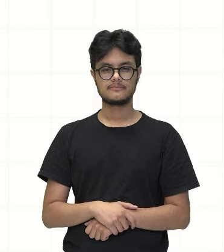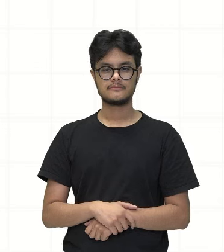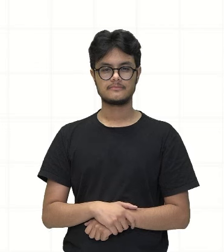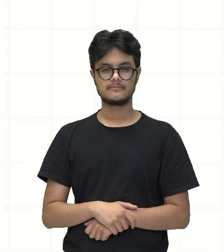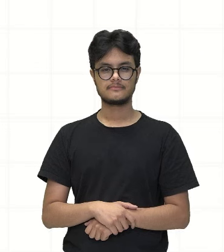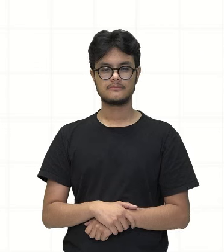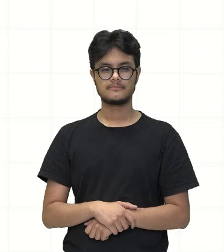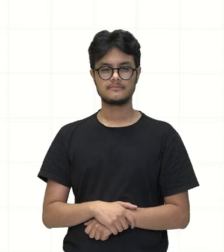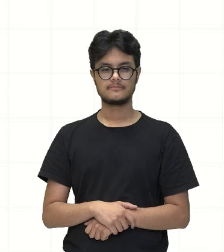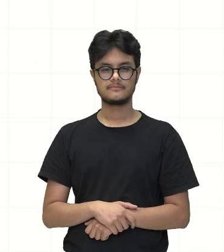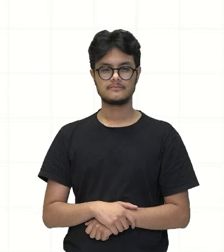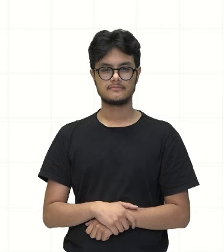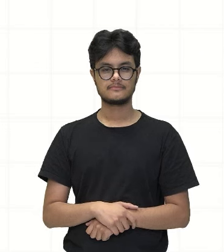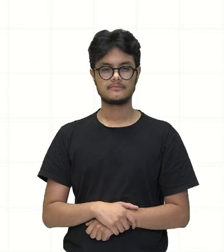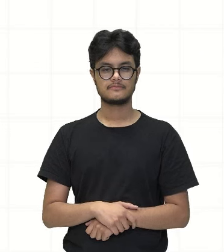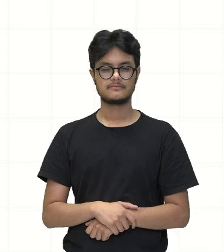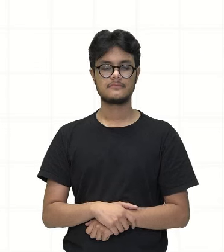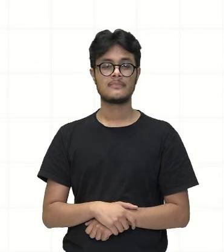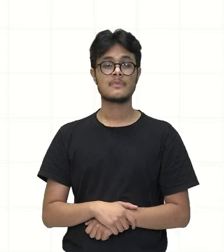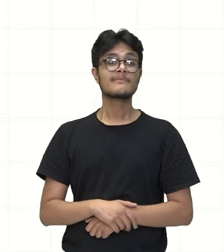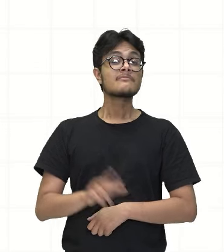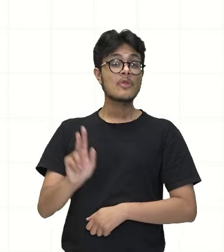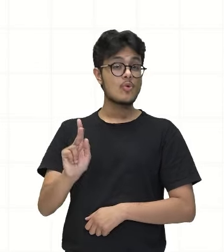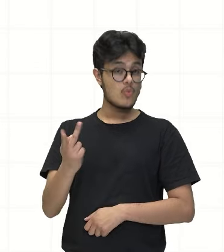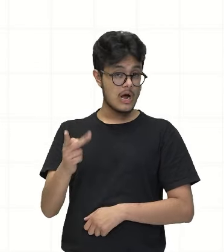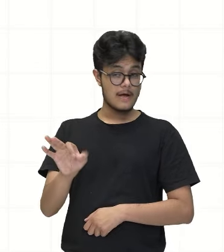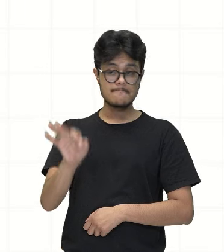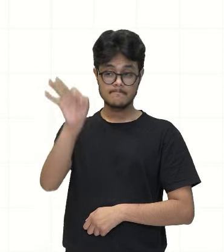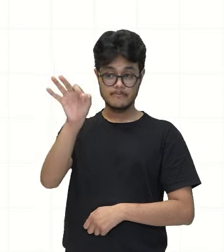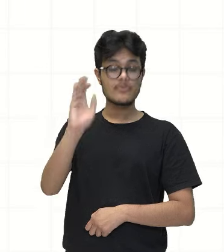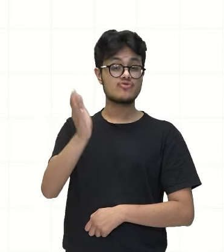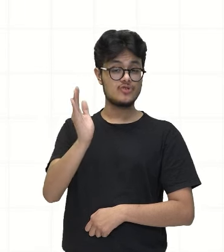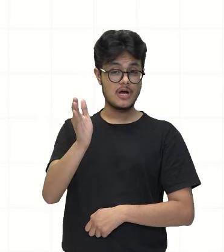está identificado a altura do triângulo, que é H.